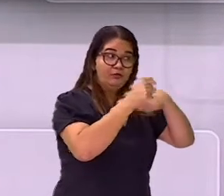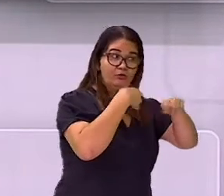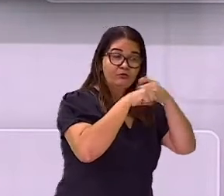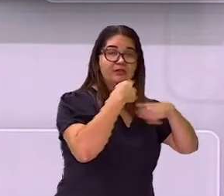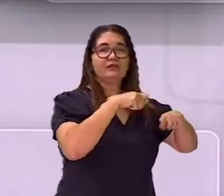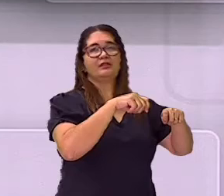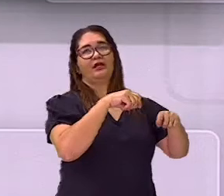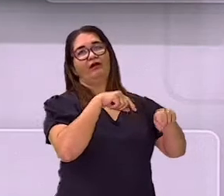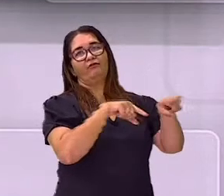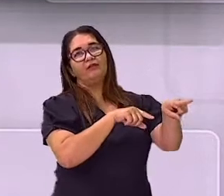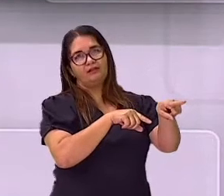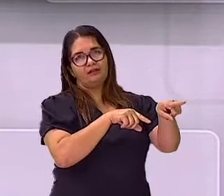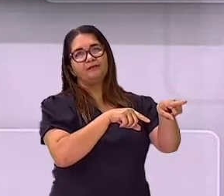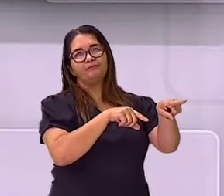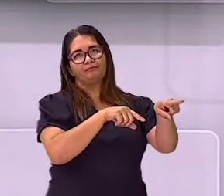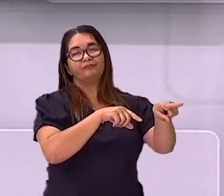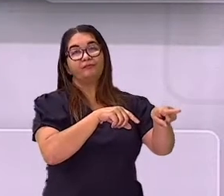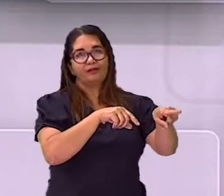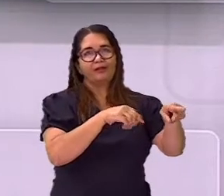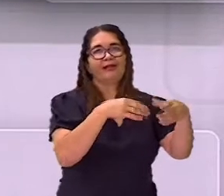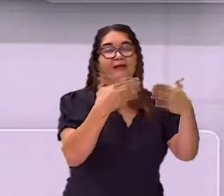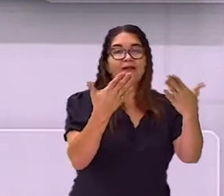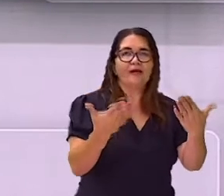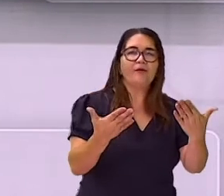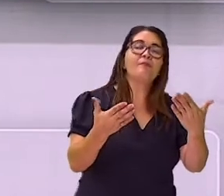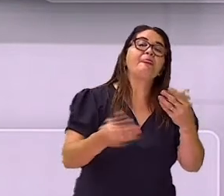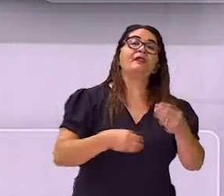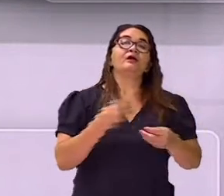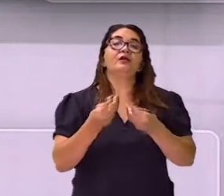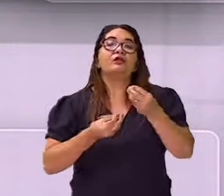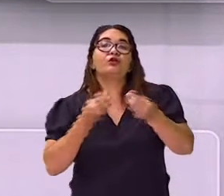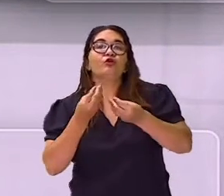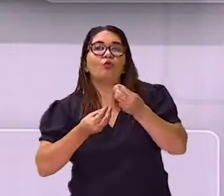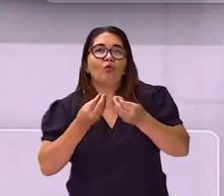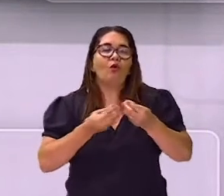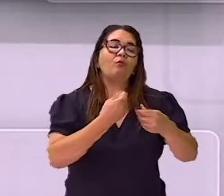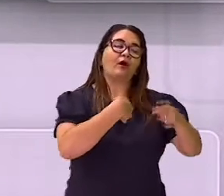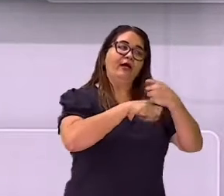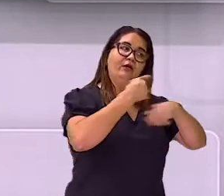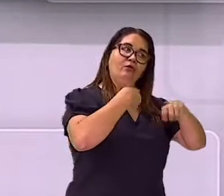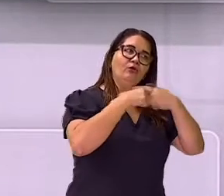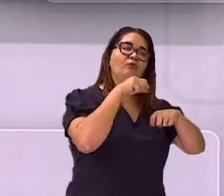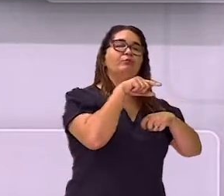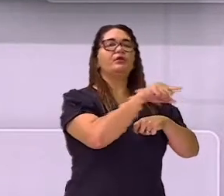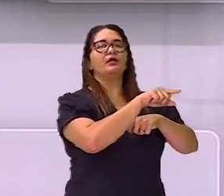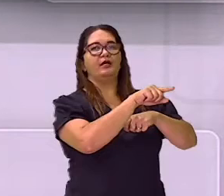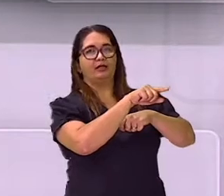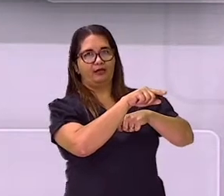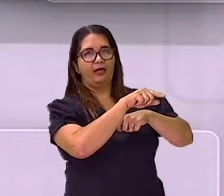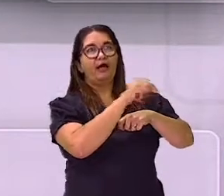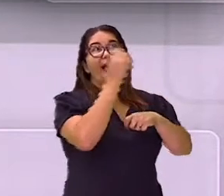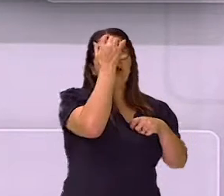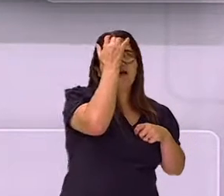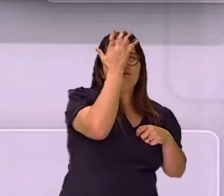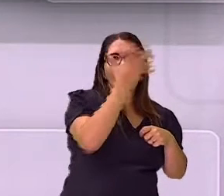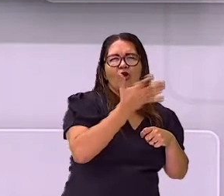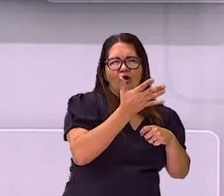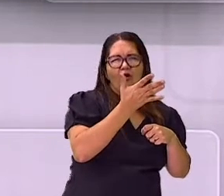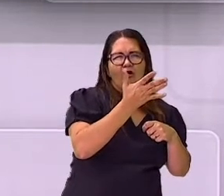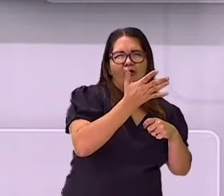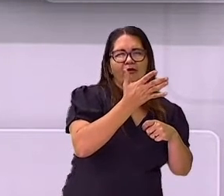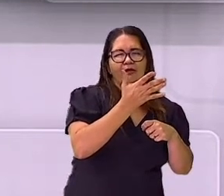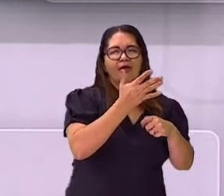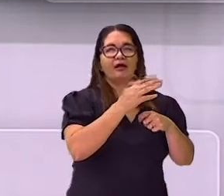administradas pelos satrapas, que eles reportavam, os satrapas, né? Que eles